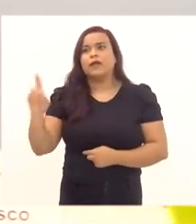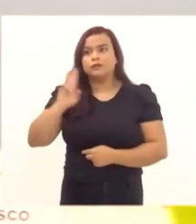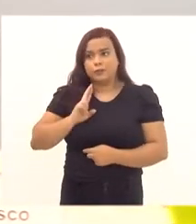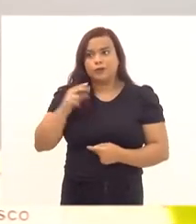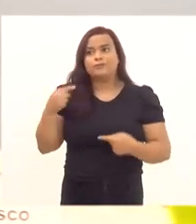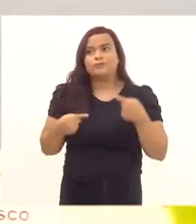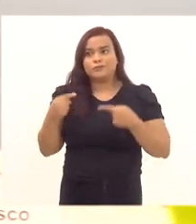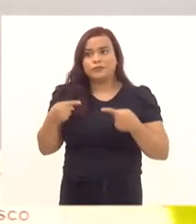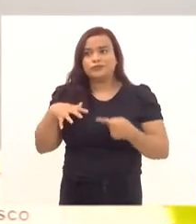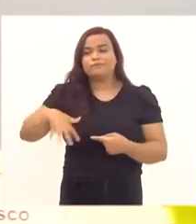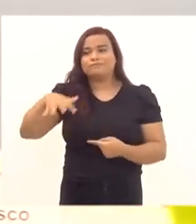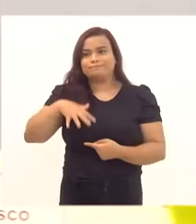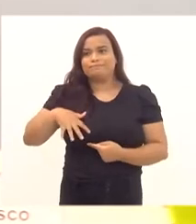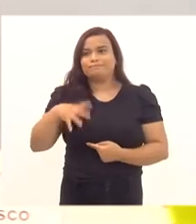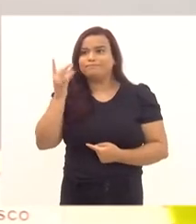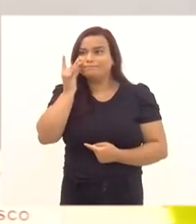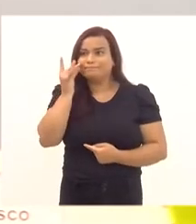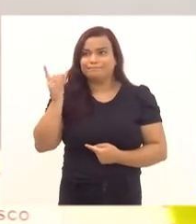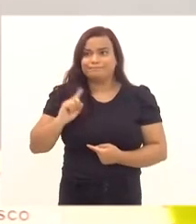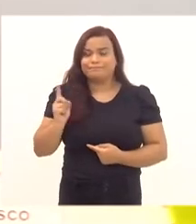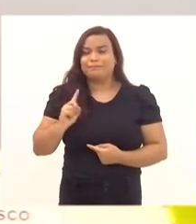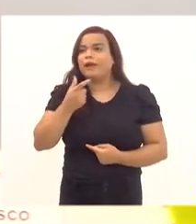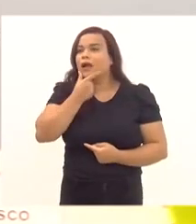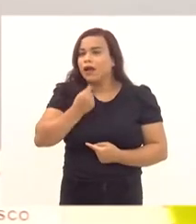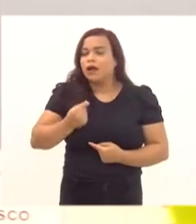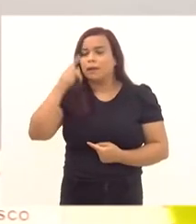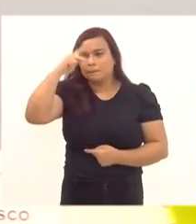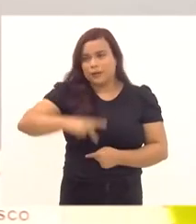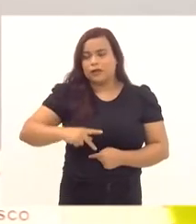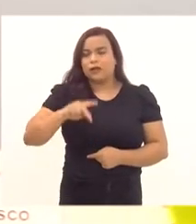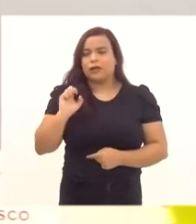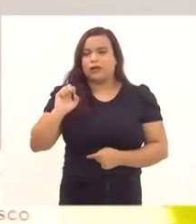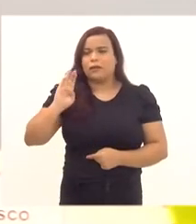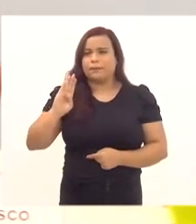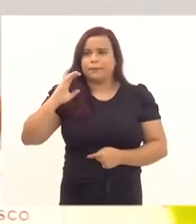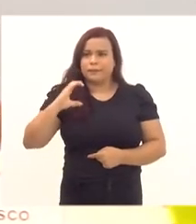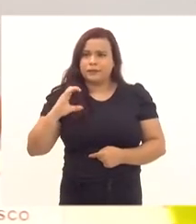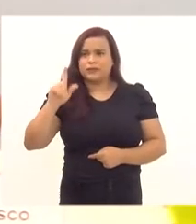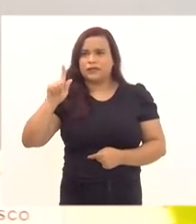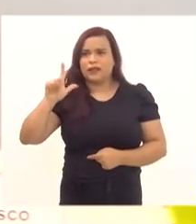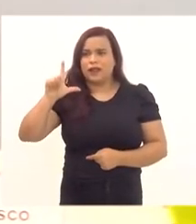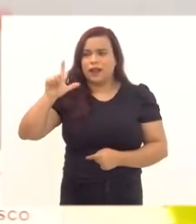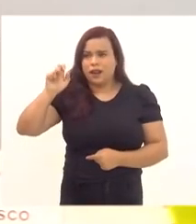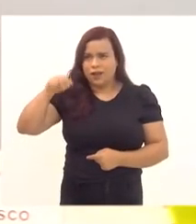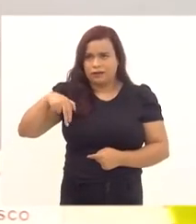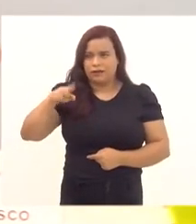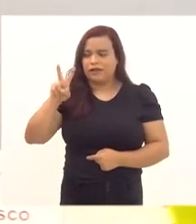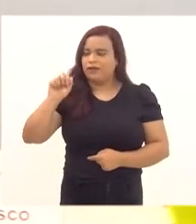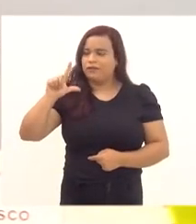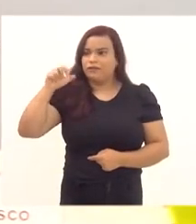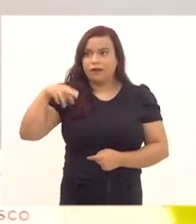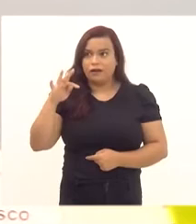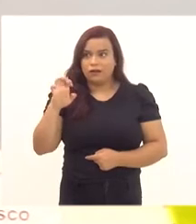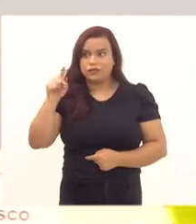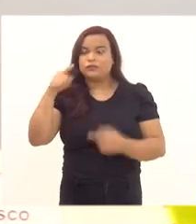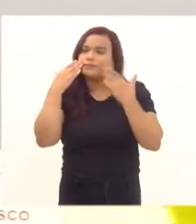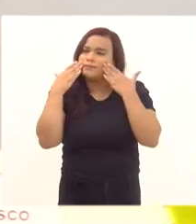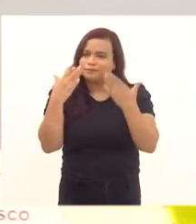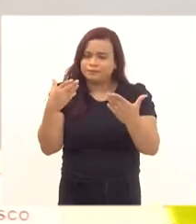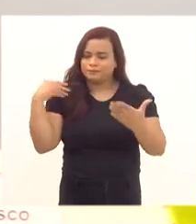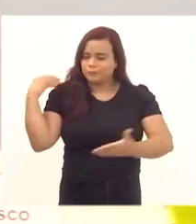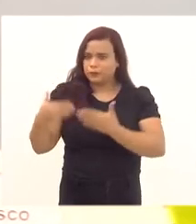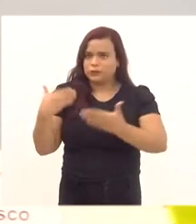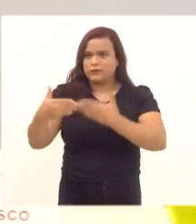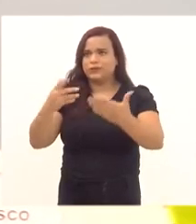comparecimento do Senhor Glen Valente presidente da ABC e responde fala muito desse